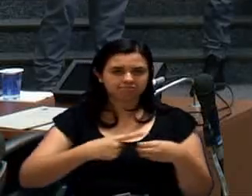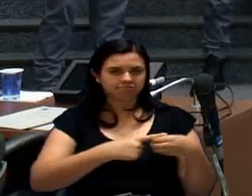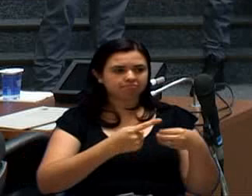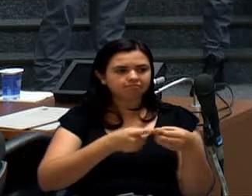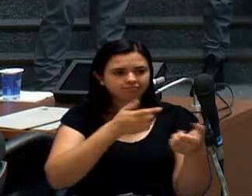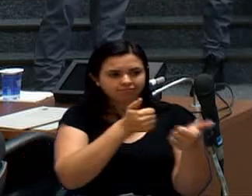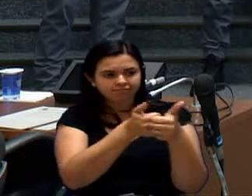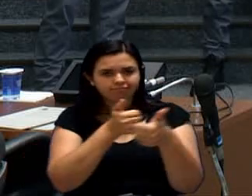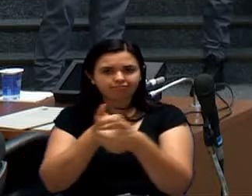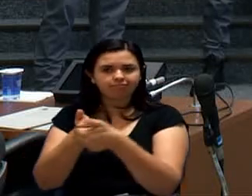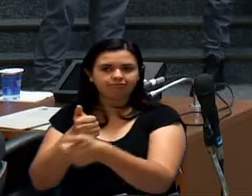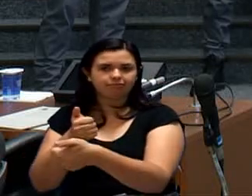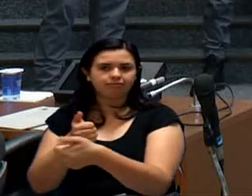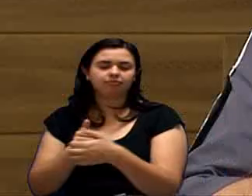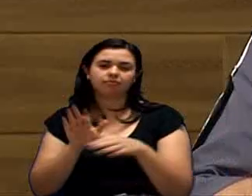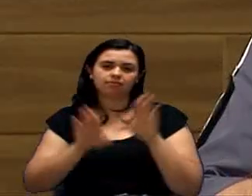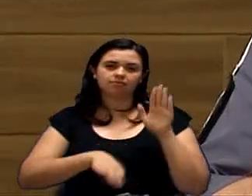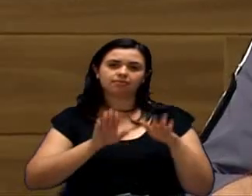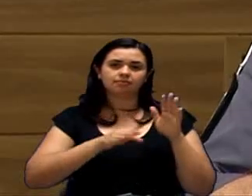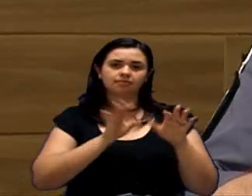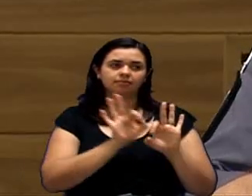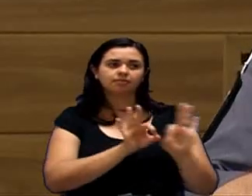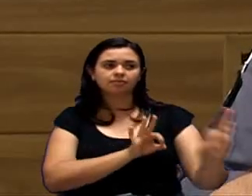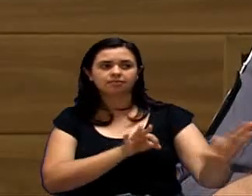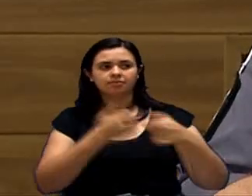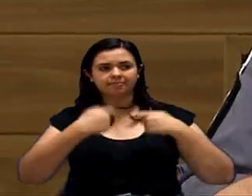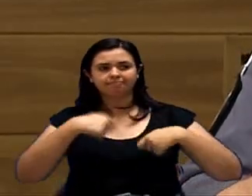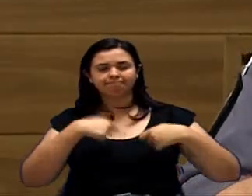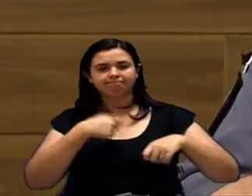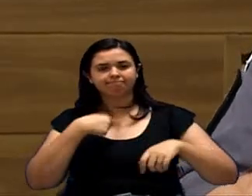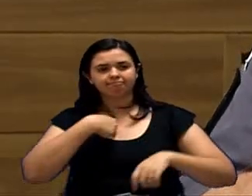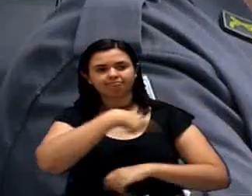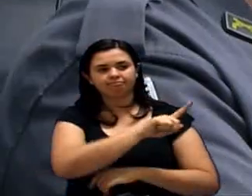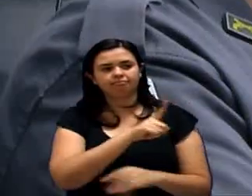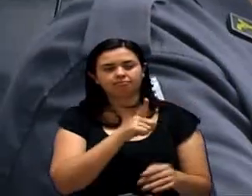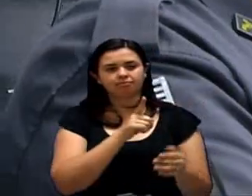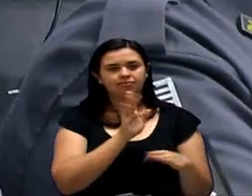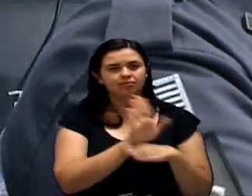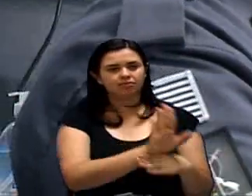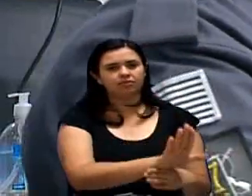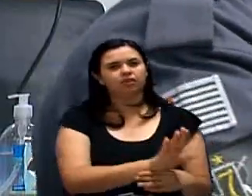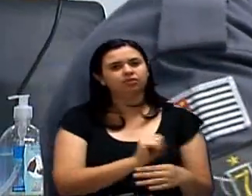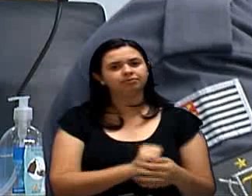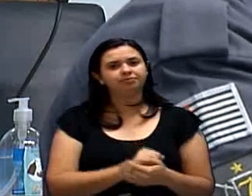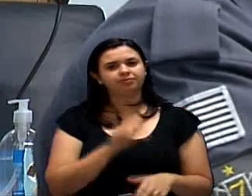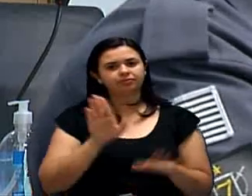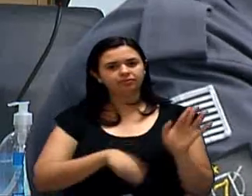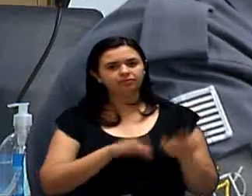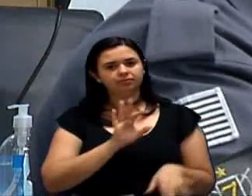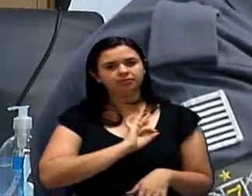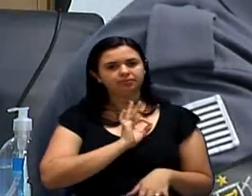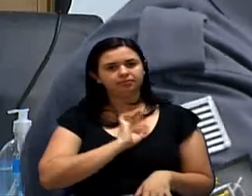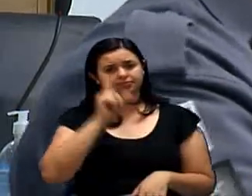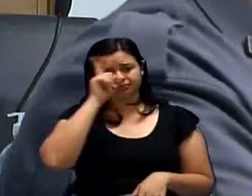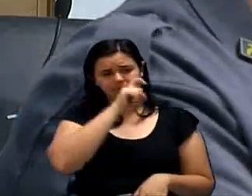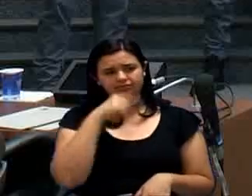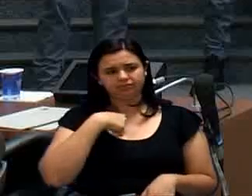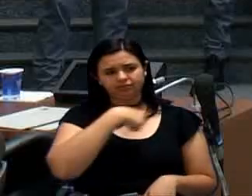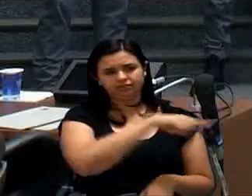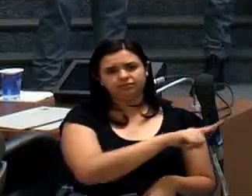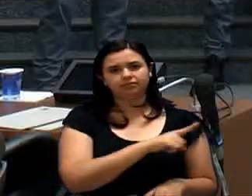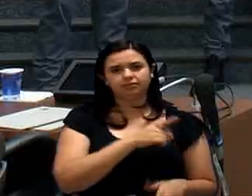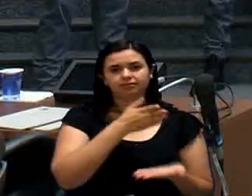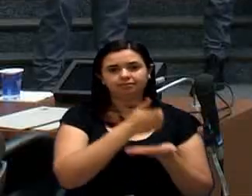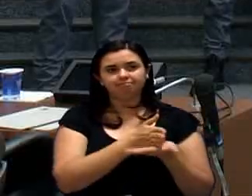mais distante, muitas vezes aí o policiamento acaba que atua com uma certa dificuldade porque é o limite de